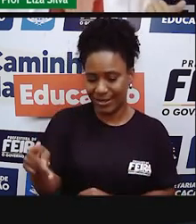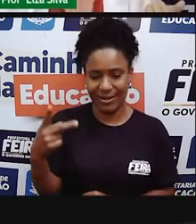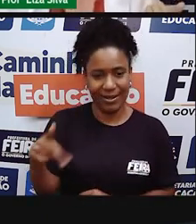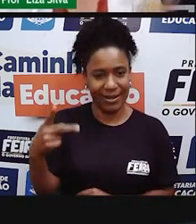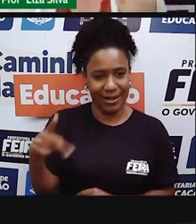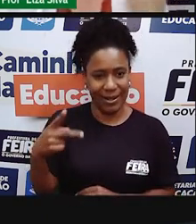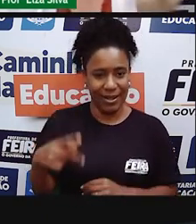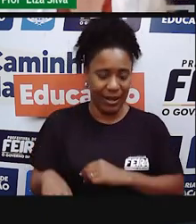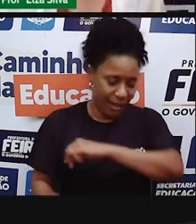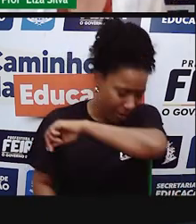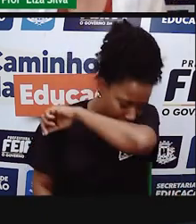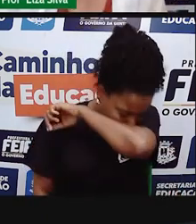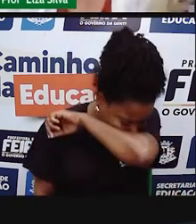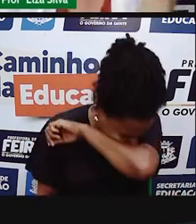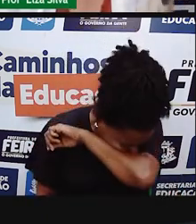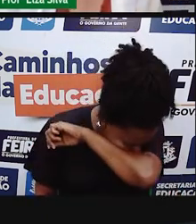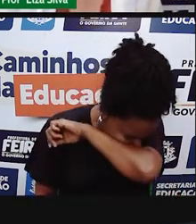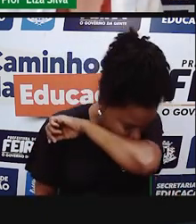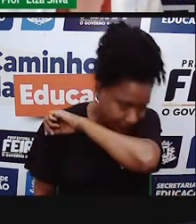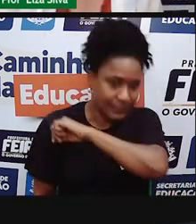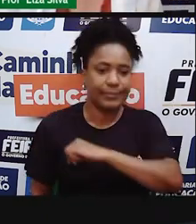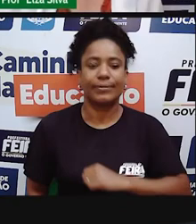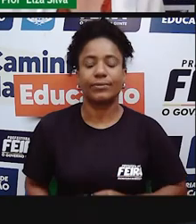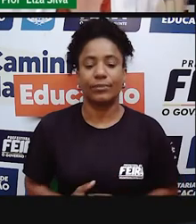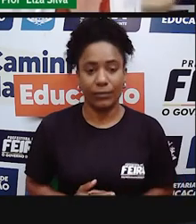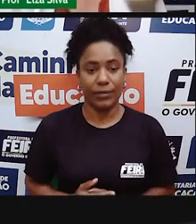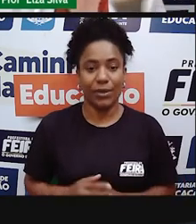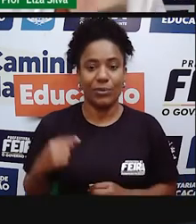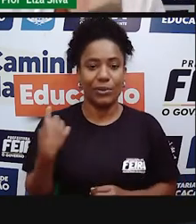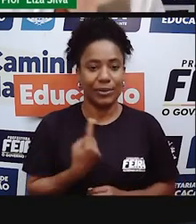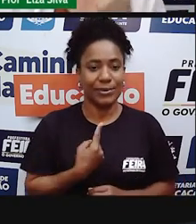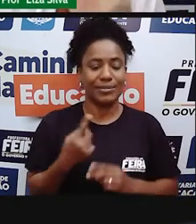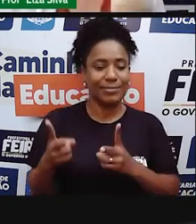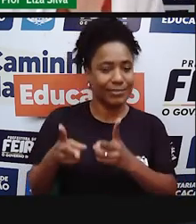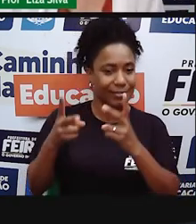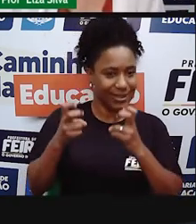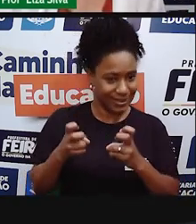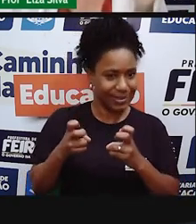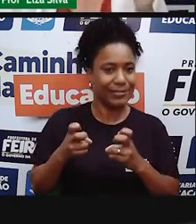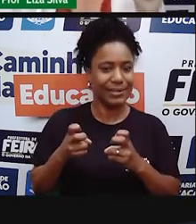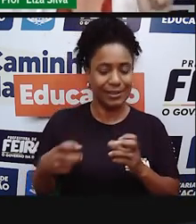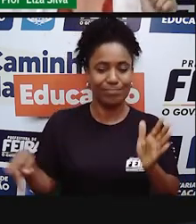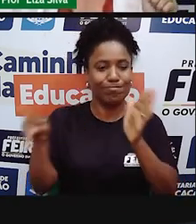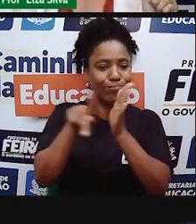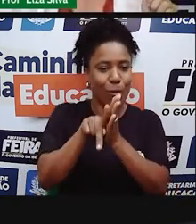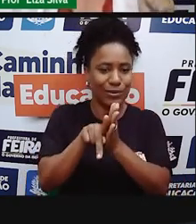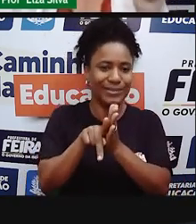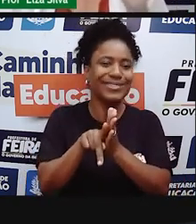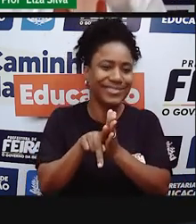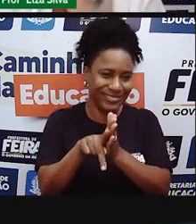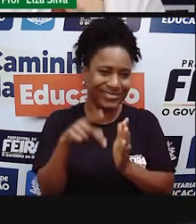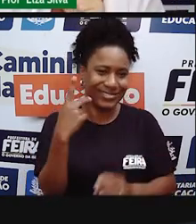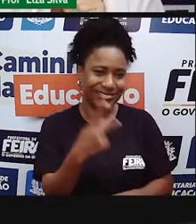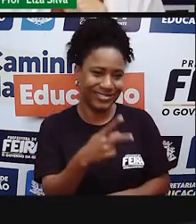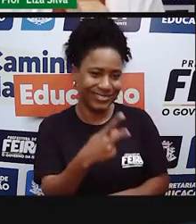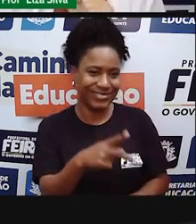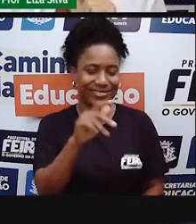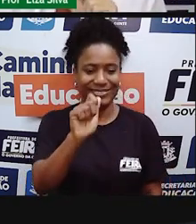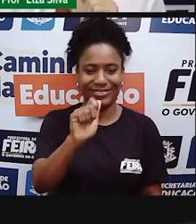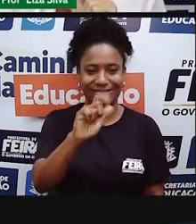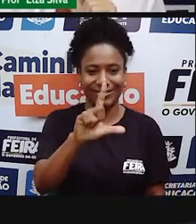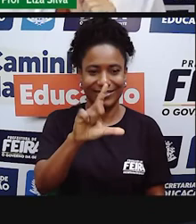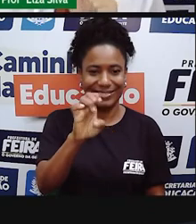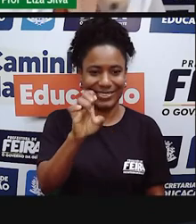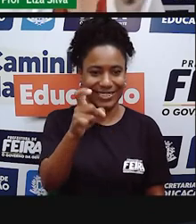aí uma relação de posse, né? Entre o objeto, Alex, e o